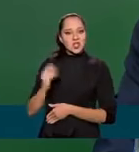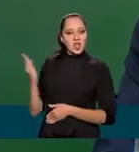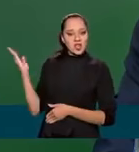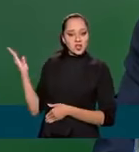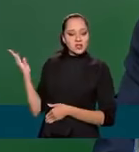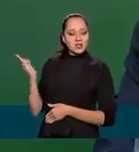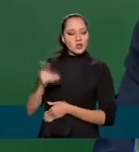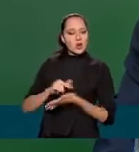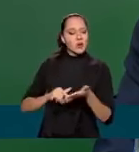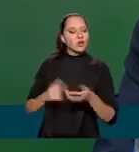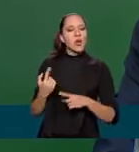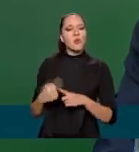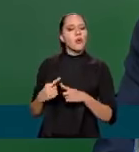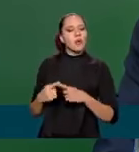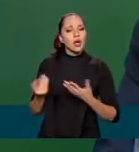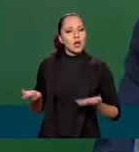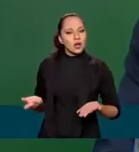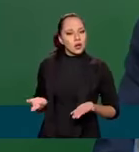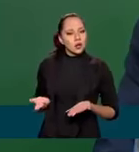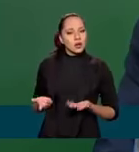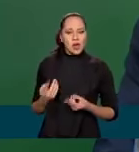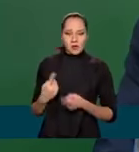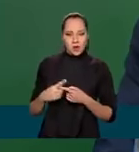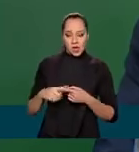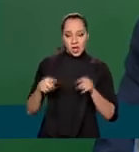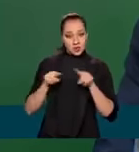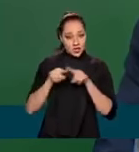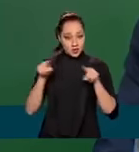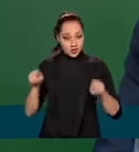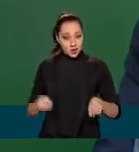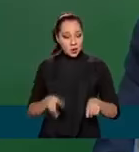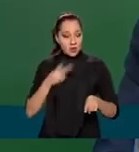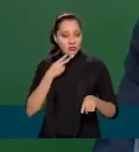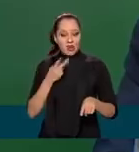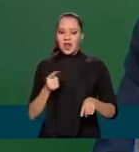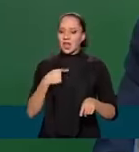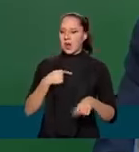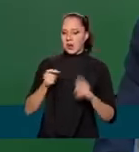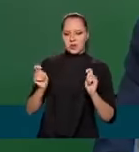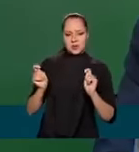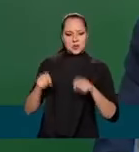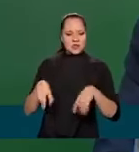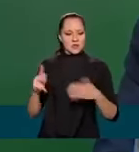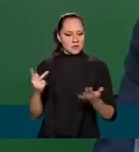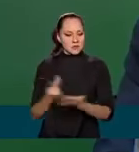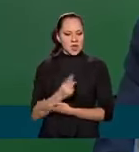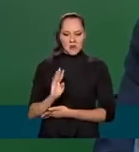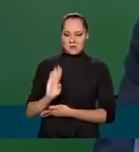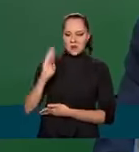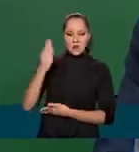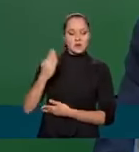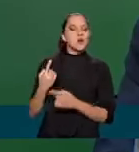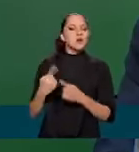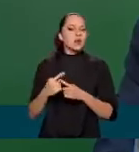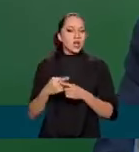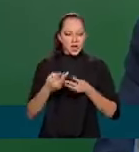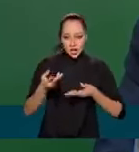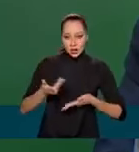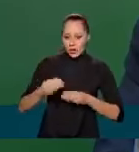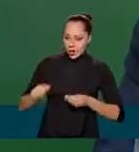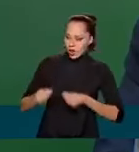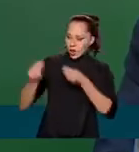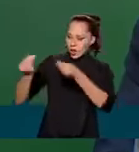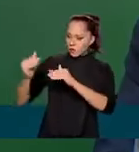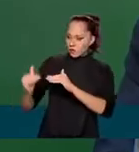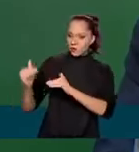é porque o servidor que identifica uma possível um possível erro fraude Por que não leva o